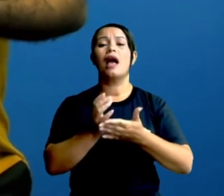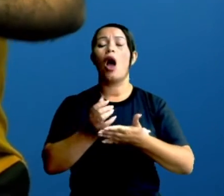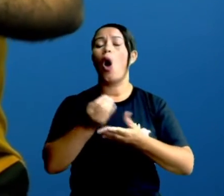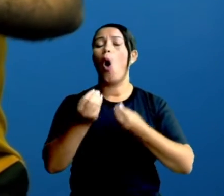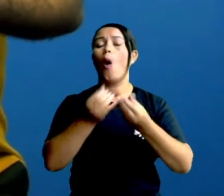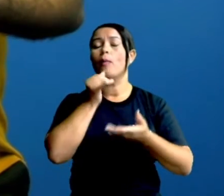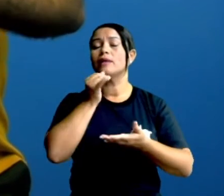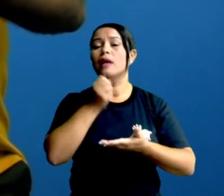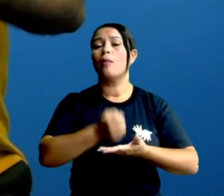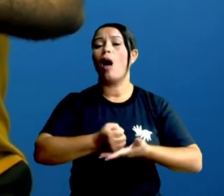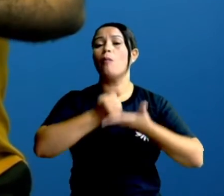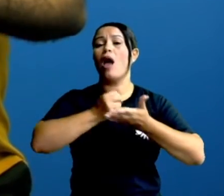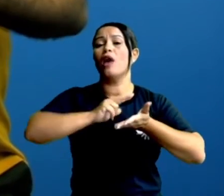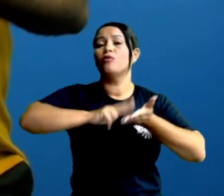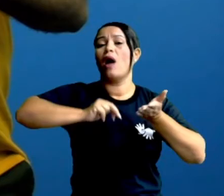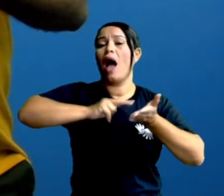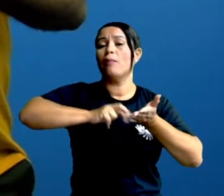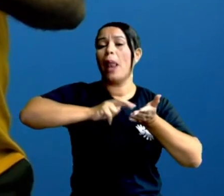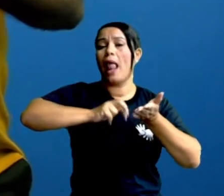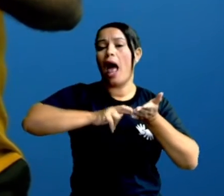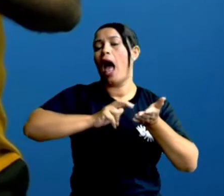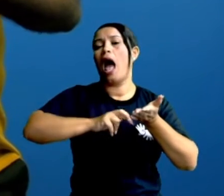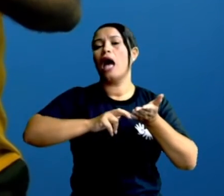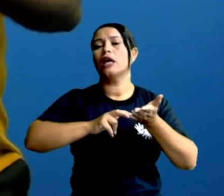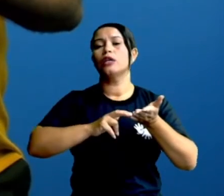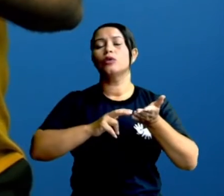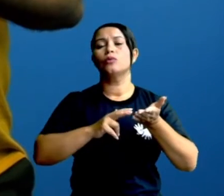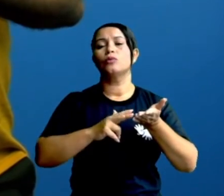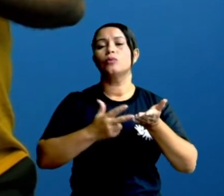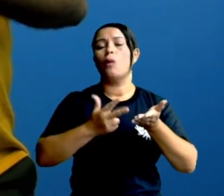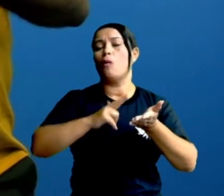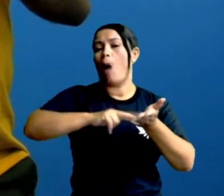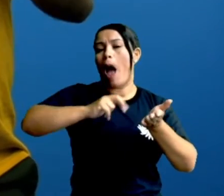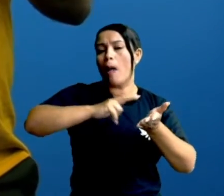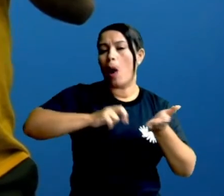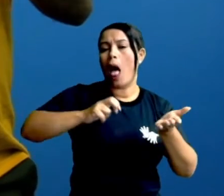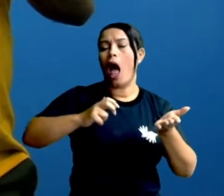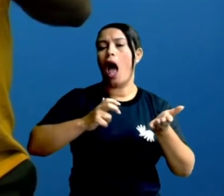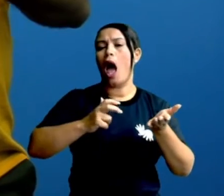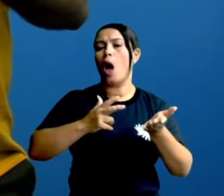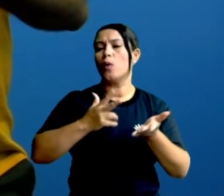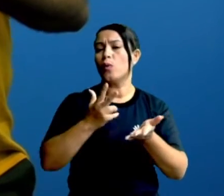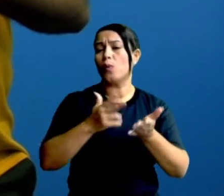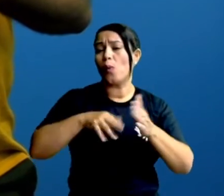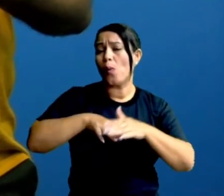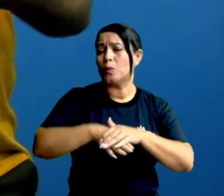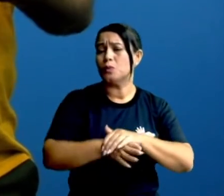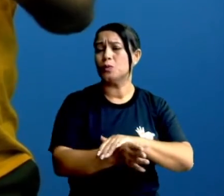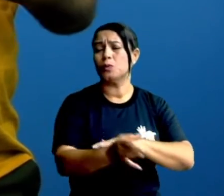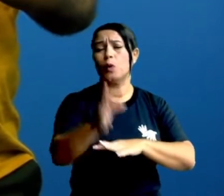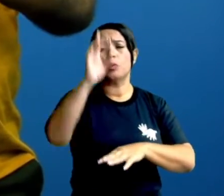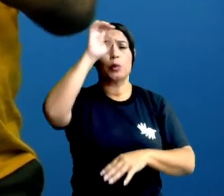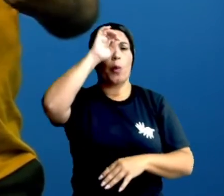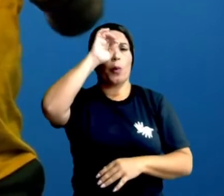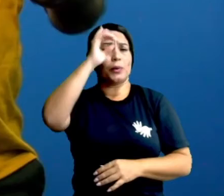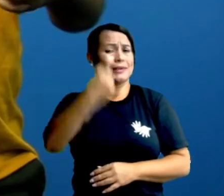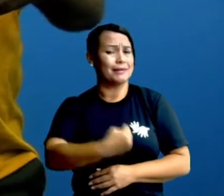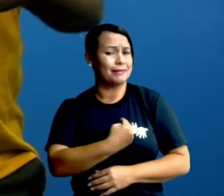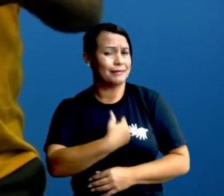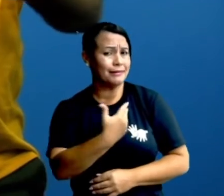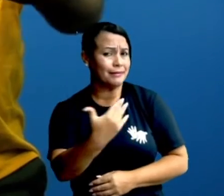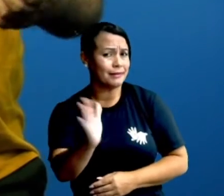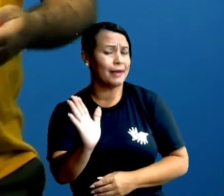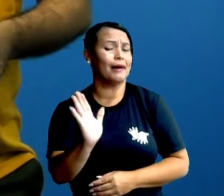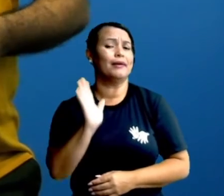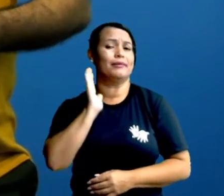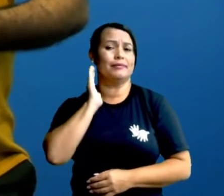Apoiado num vocabulário, não é? Digamos, numa rotina linguística que é mais da sua prática,